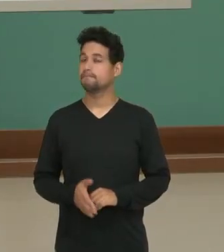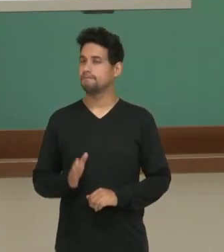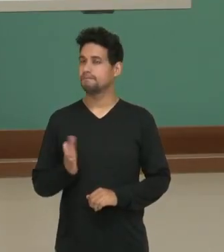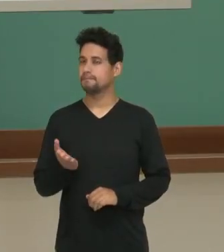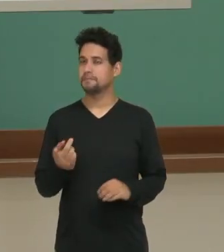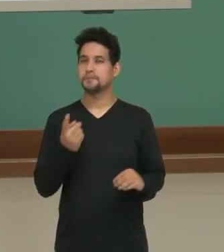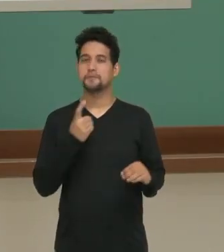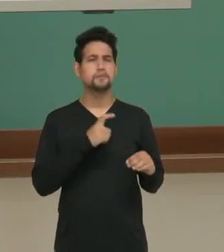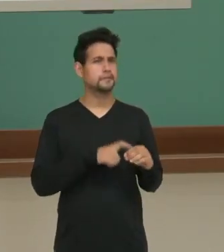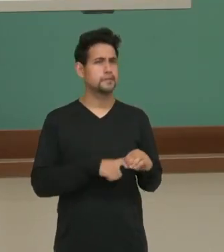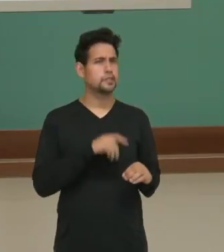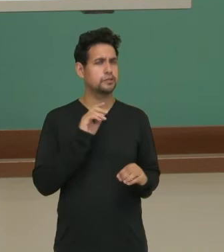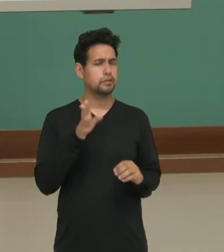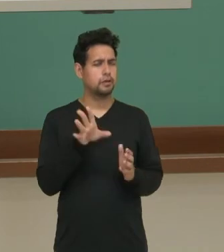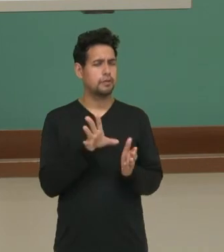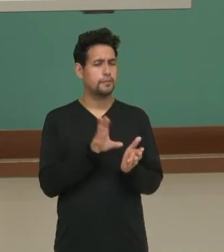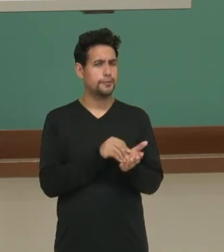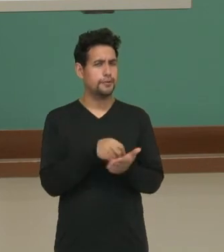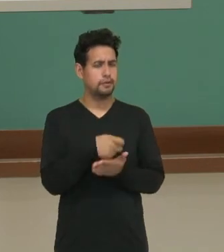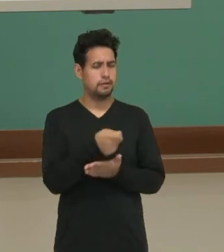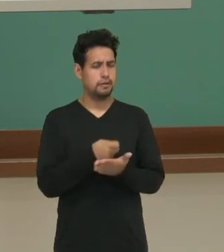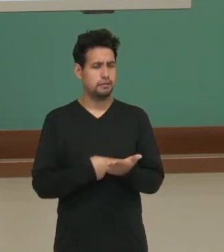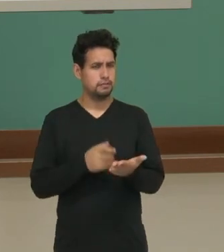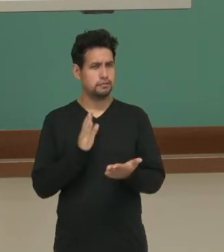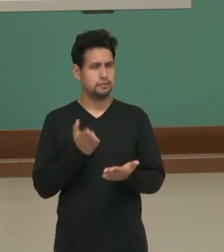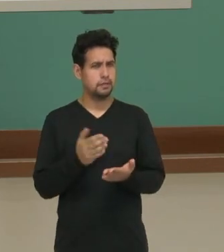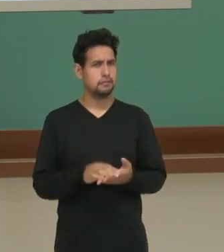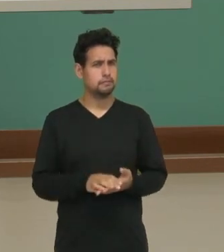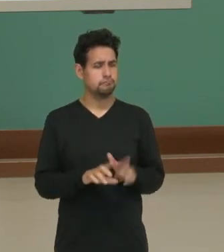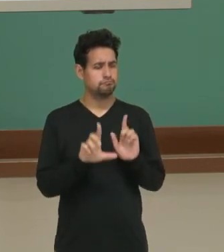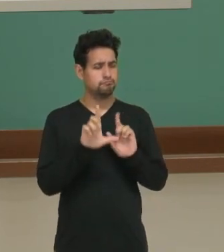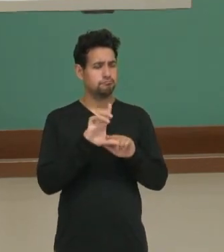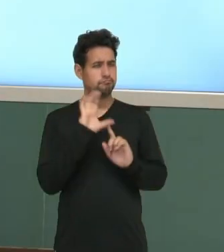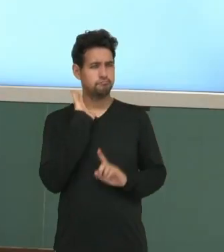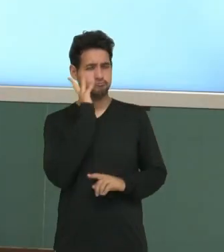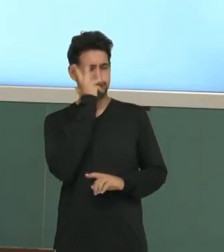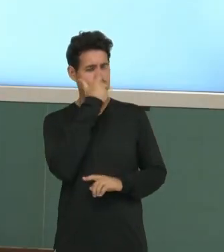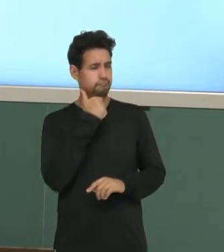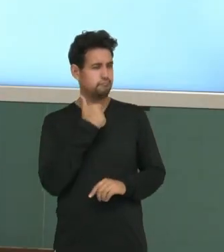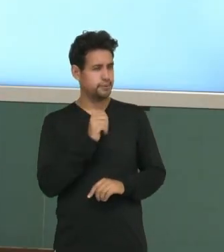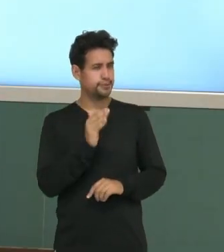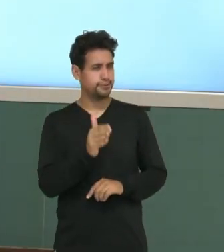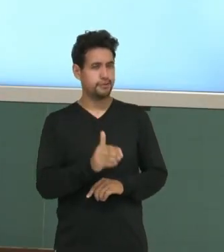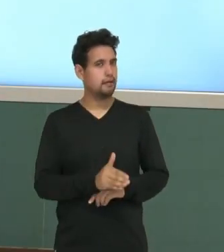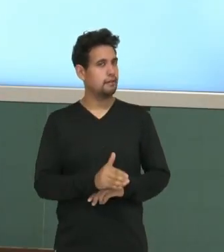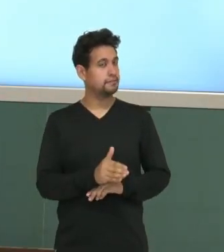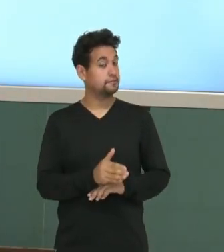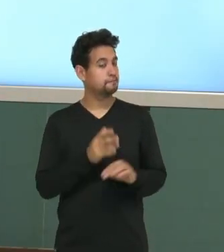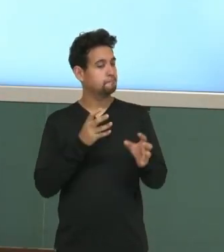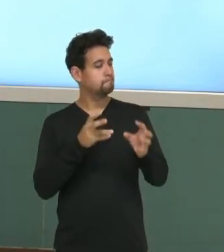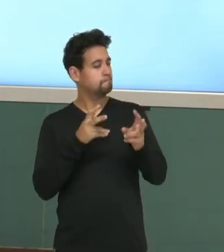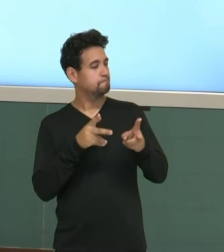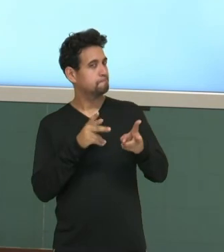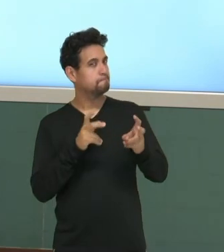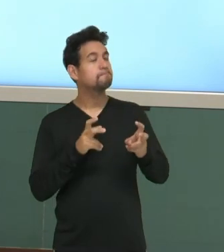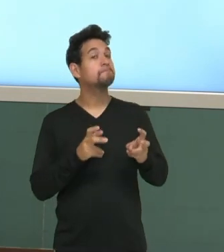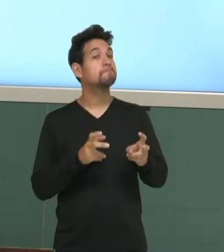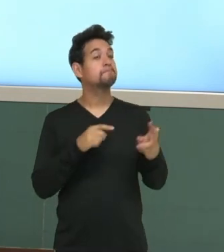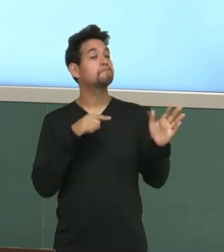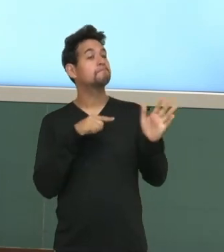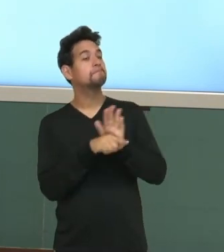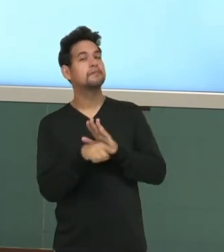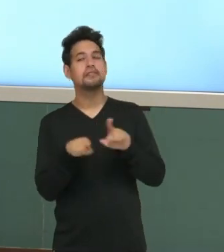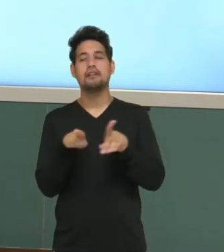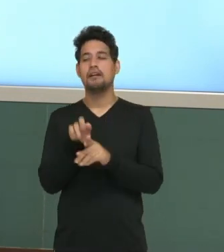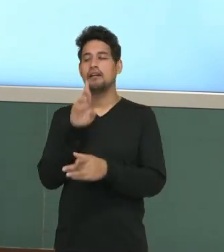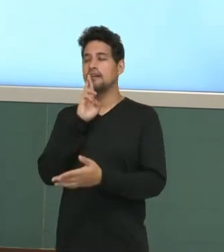Retornamos. Copiou no seu caderno a atividade com a letra bem caprichada? Ah, eu quero ver tanto a pergunta quanto a